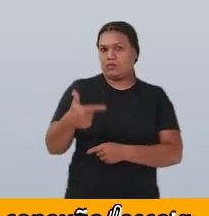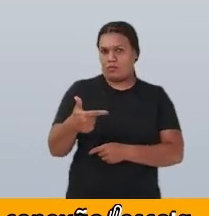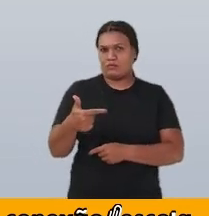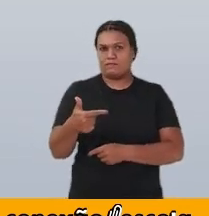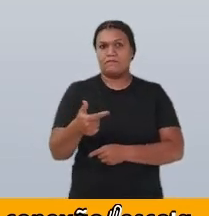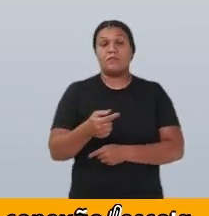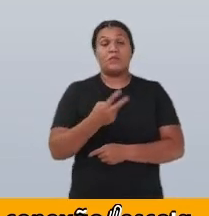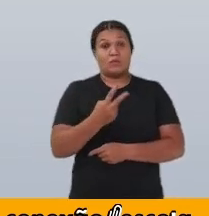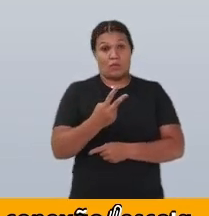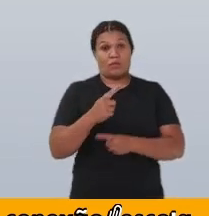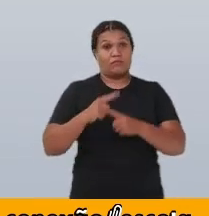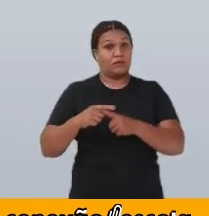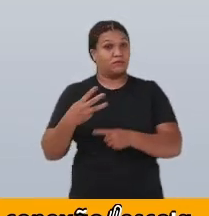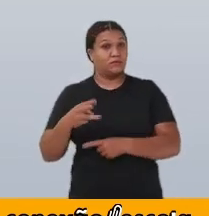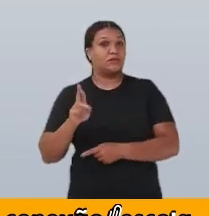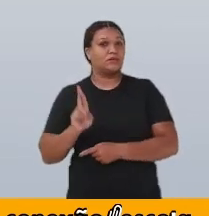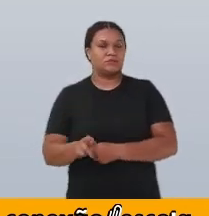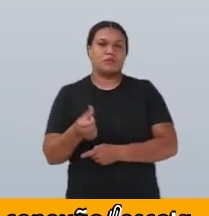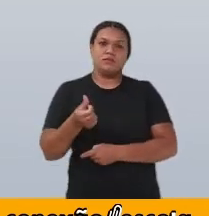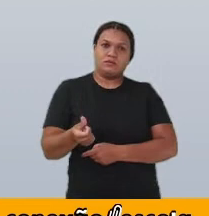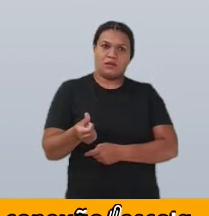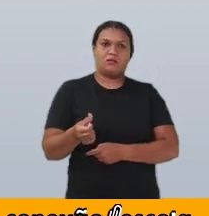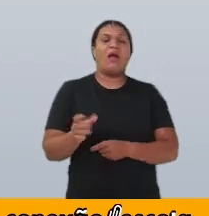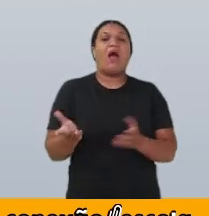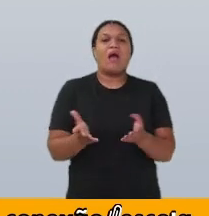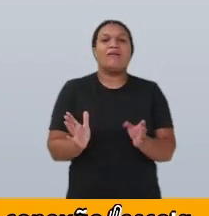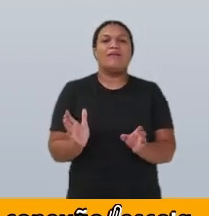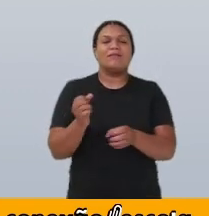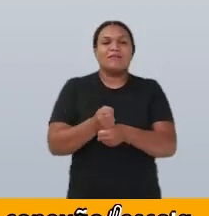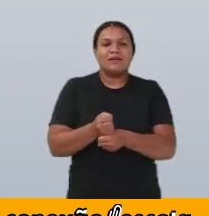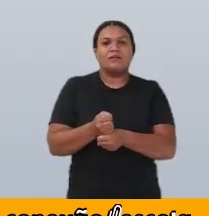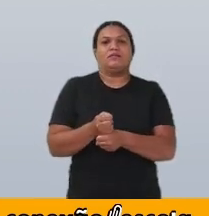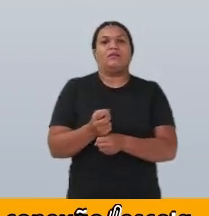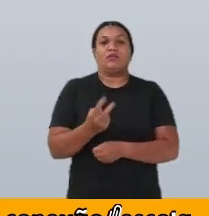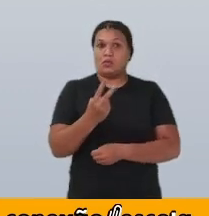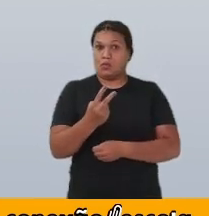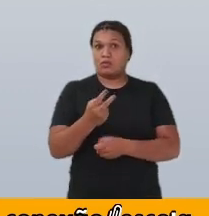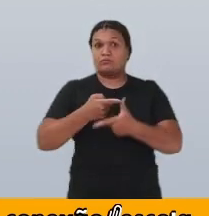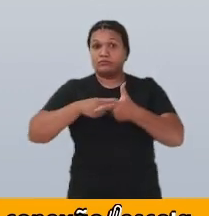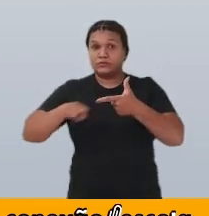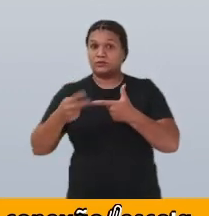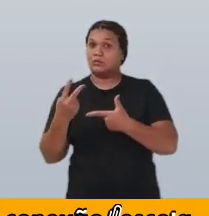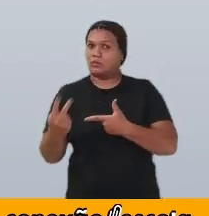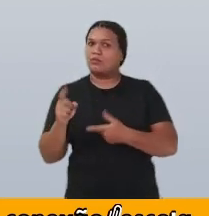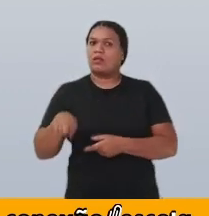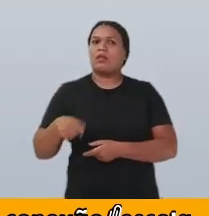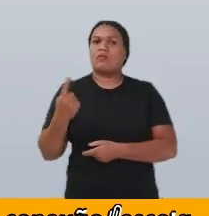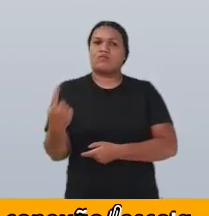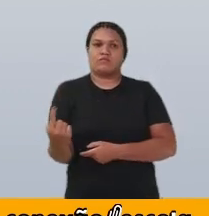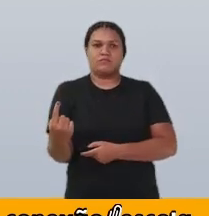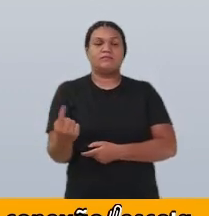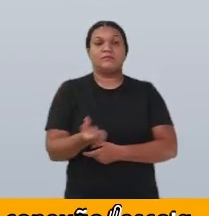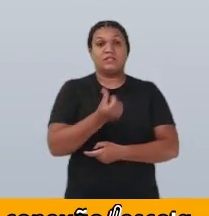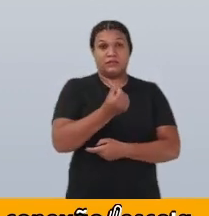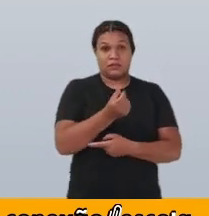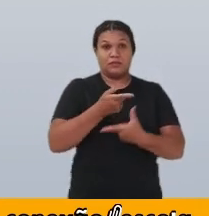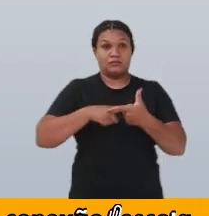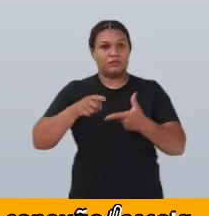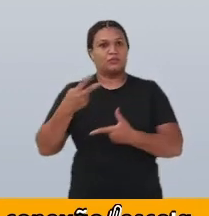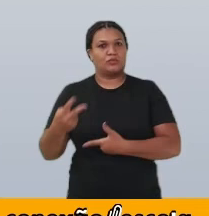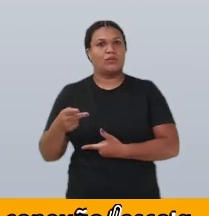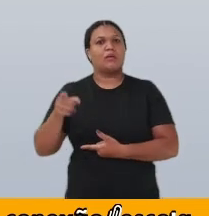6. Simplificando por 2, 2 dividido por 2, 1. E 6 dividido por